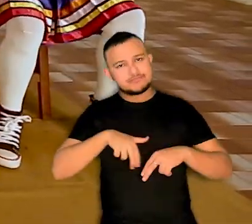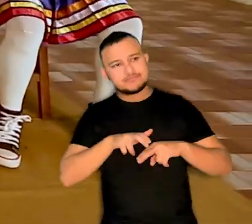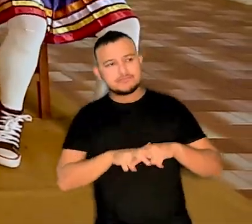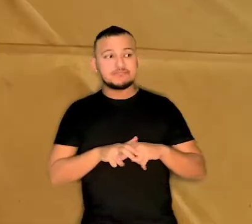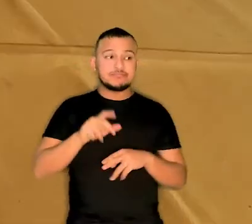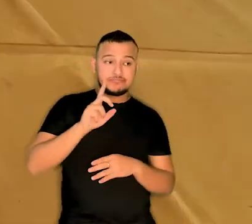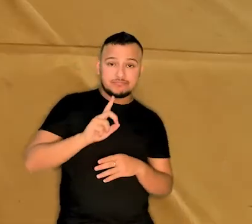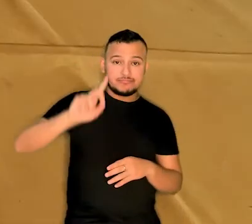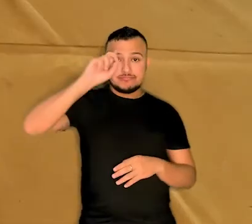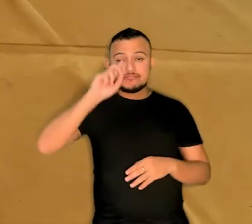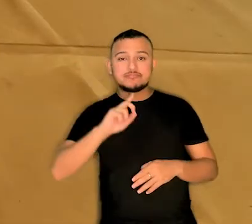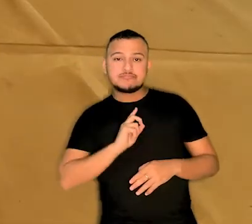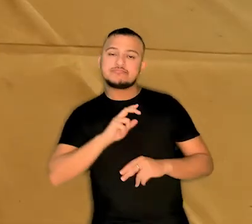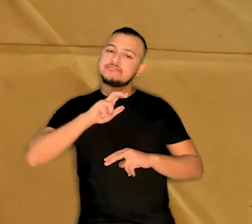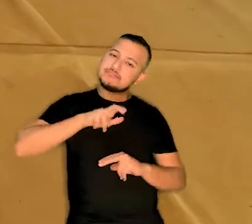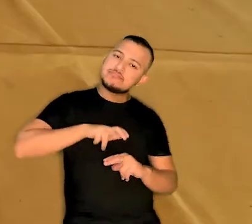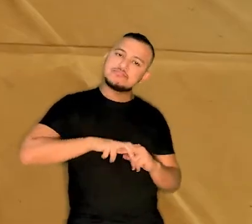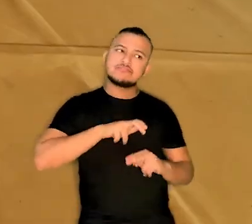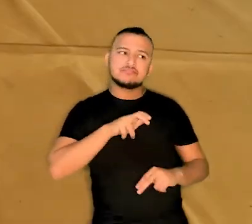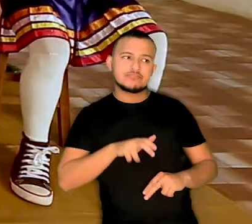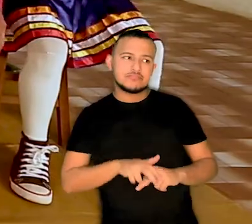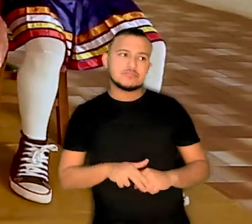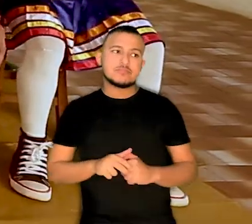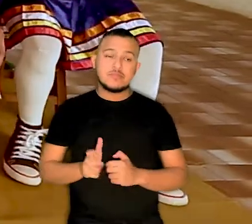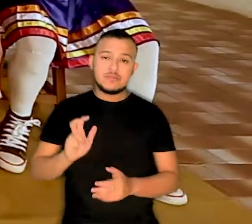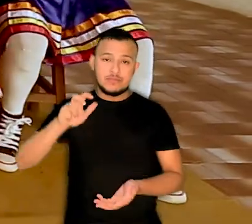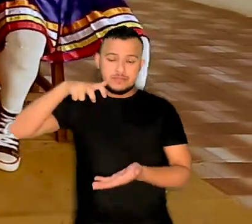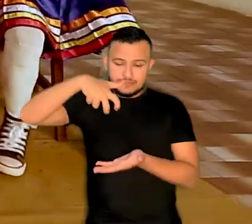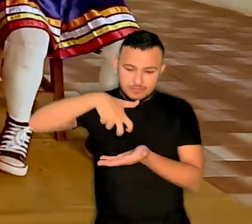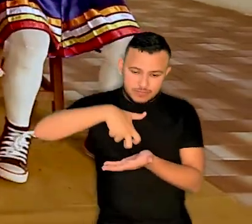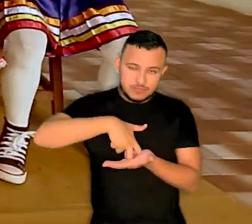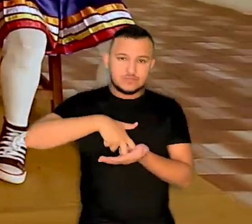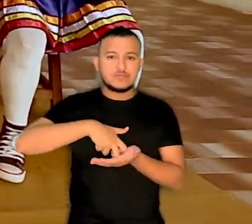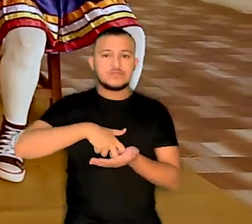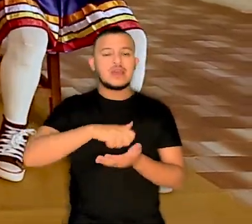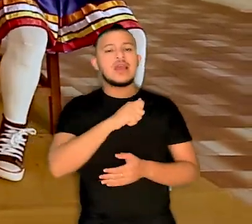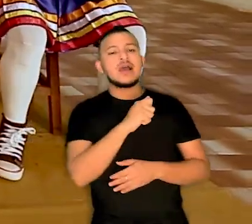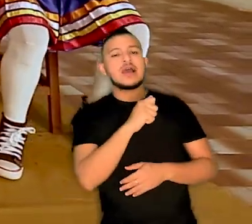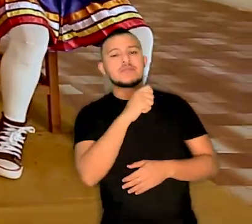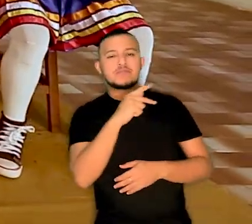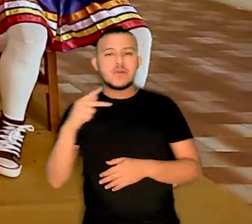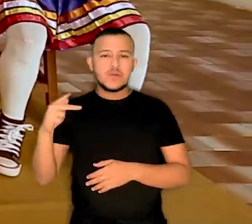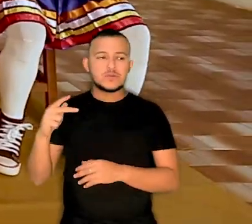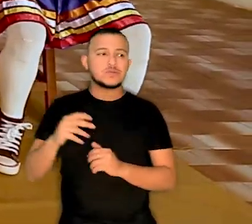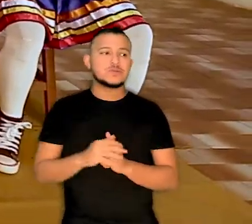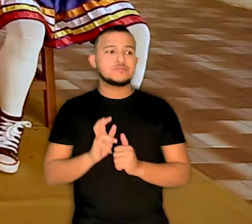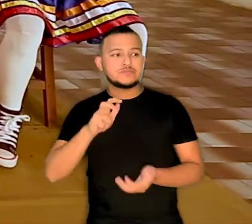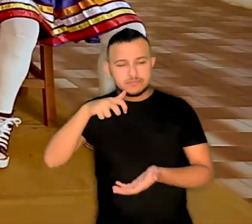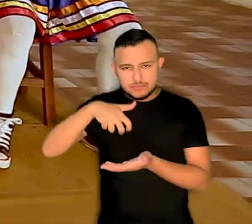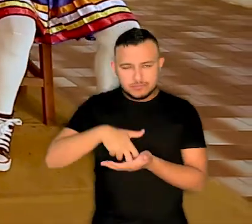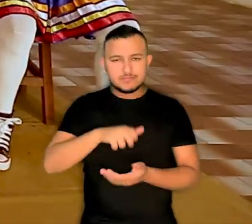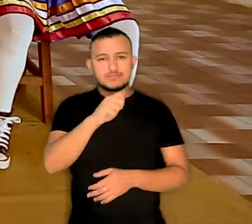se Deus manda, eu me atendo. A joelha dos apóstolos, a